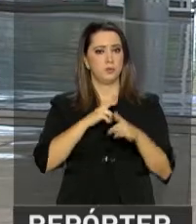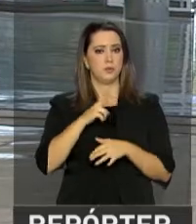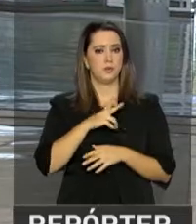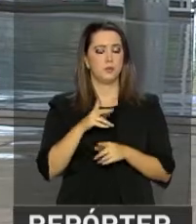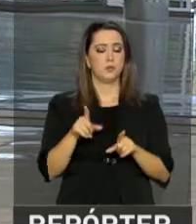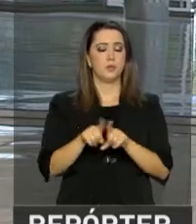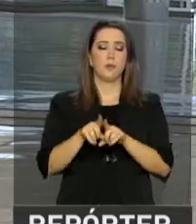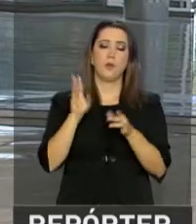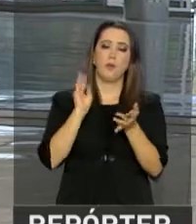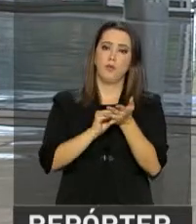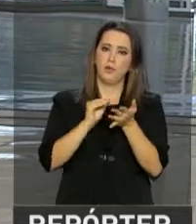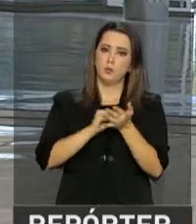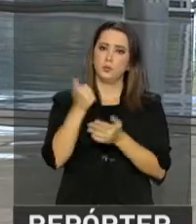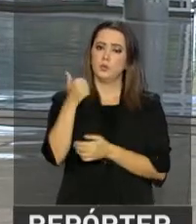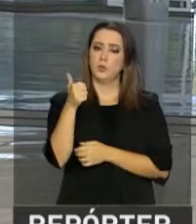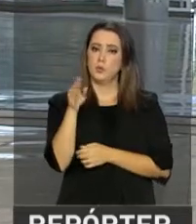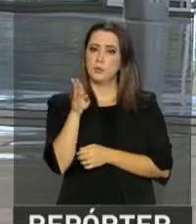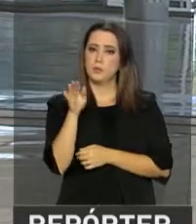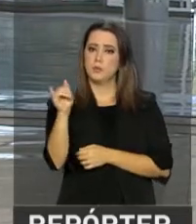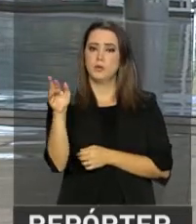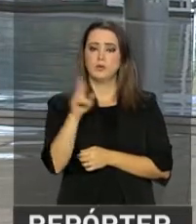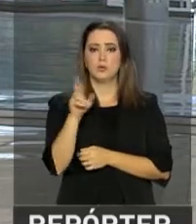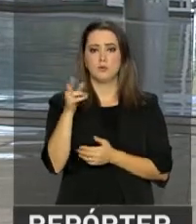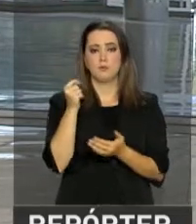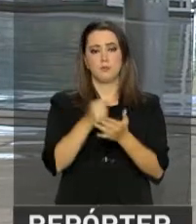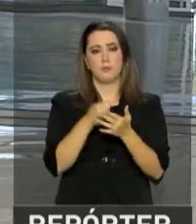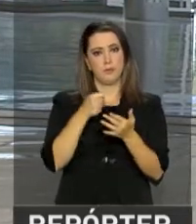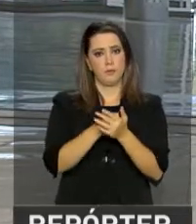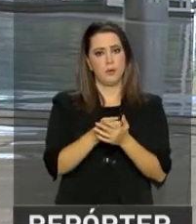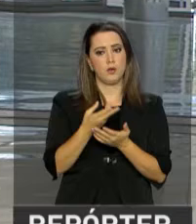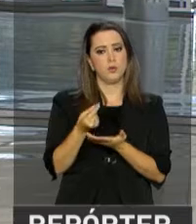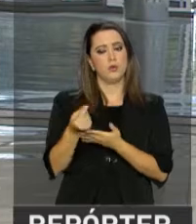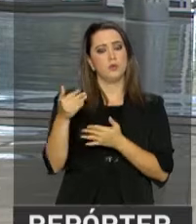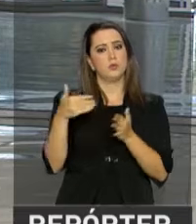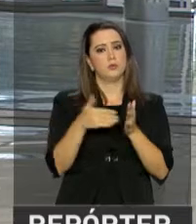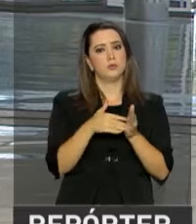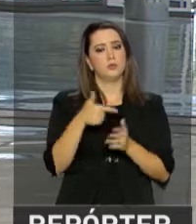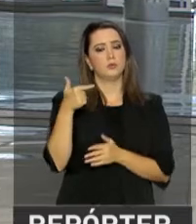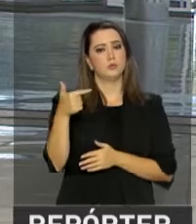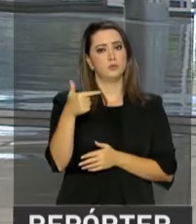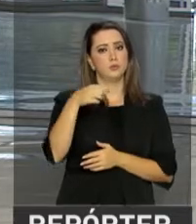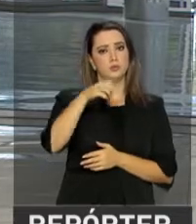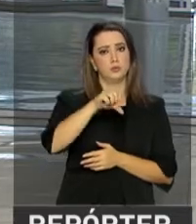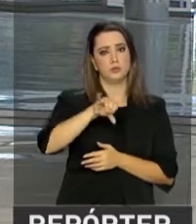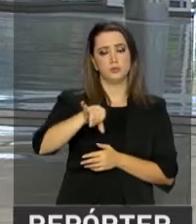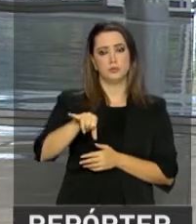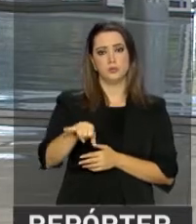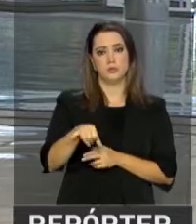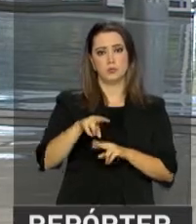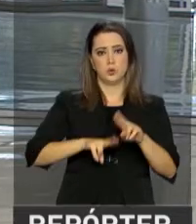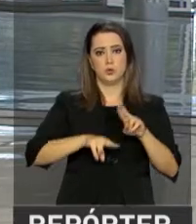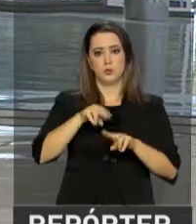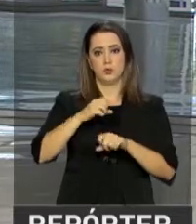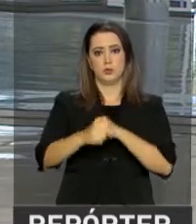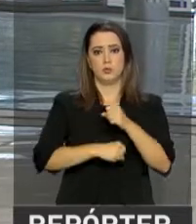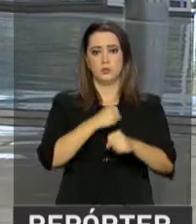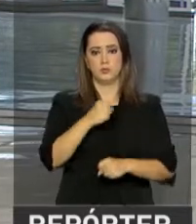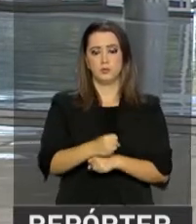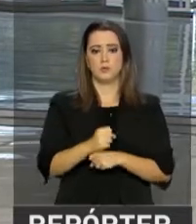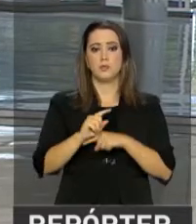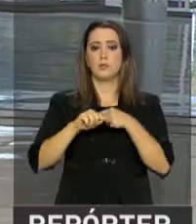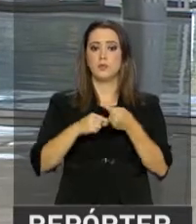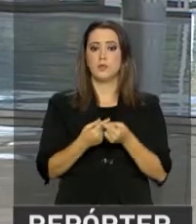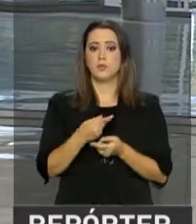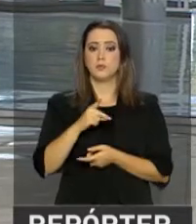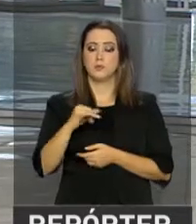reais a serem pagos. Este recurso vai ficar disponível para saque até o dia 29 de junho do ano que vem. Depois